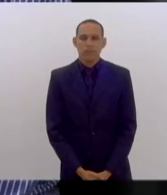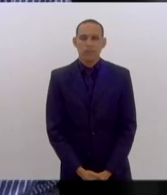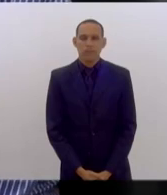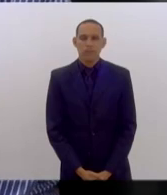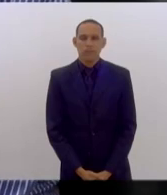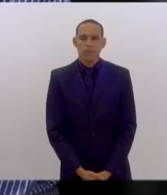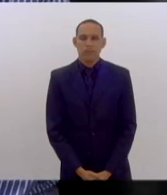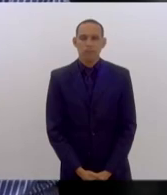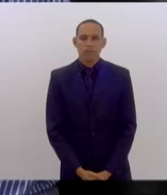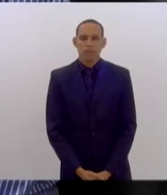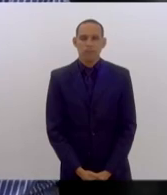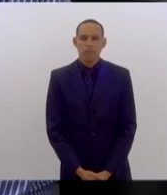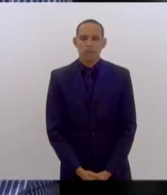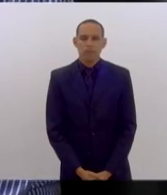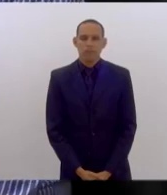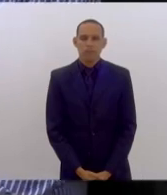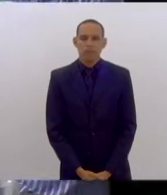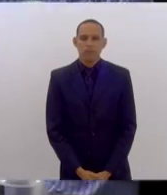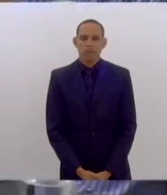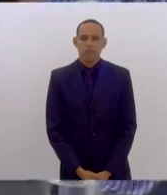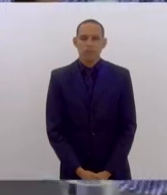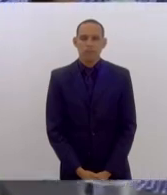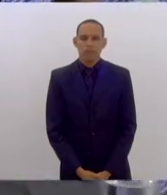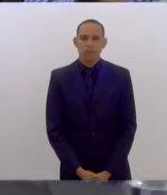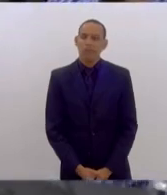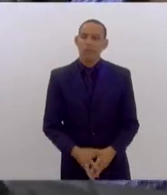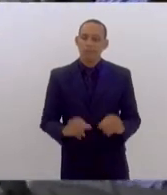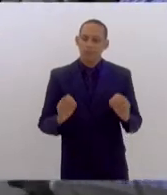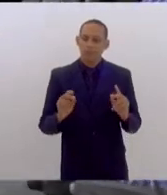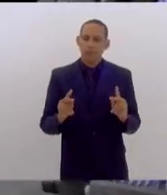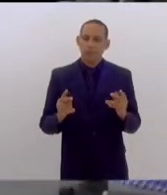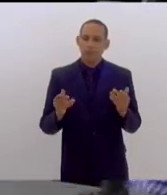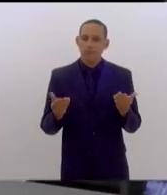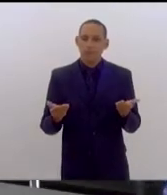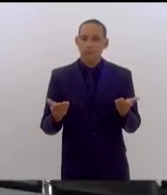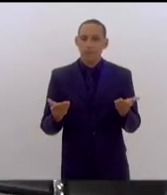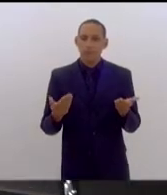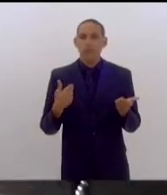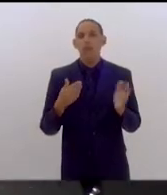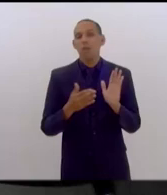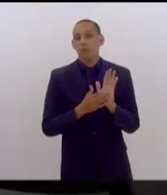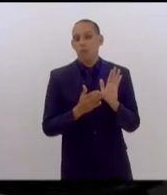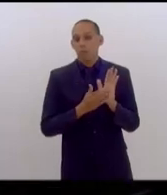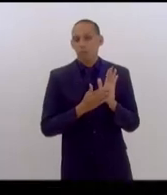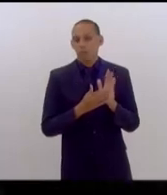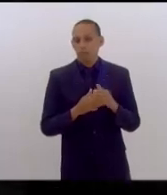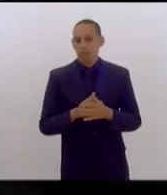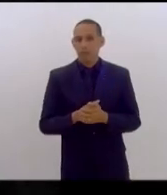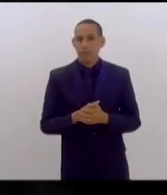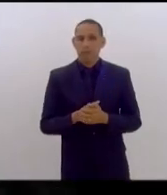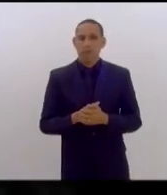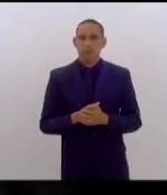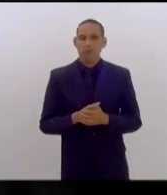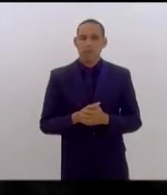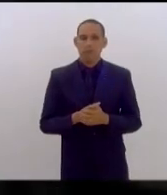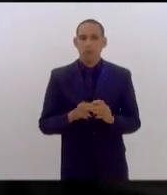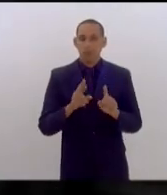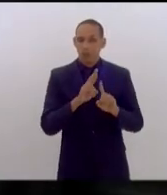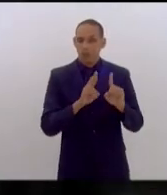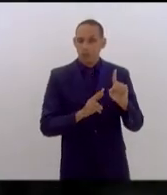a presidência da é aquele então eu o que eu procuraria é o nosso